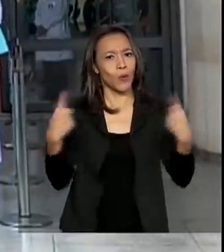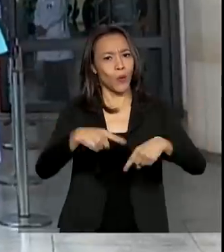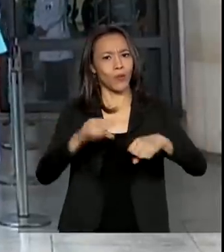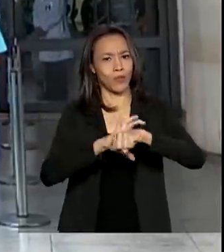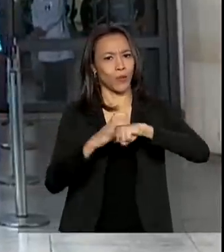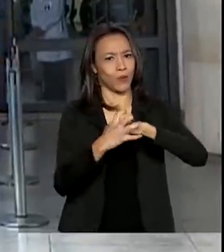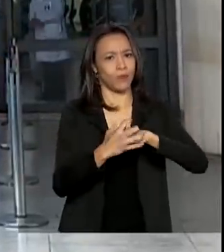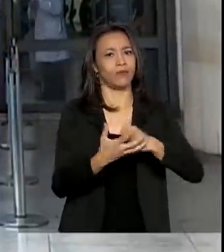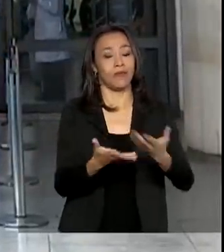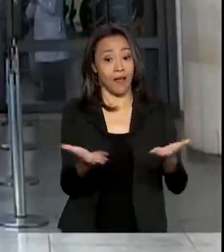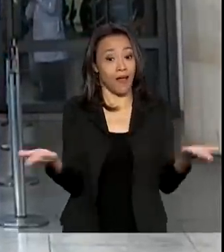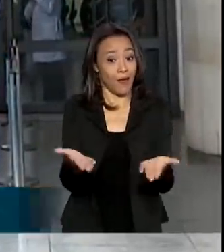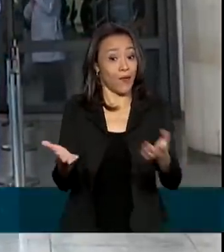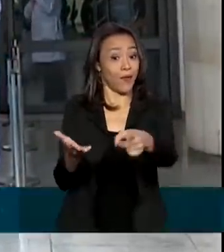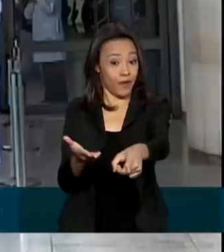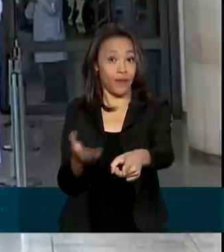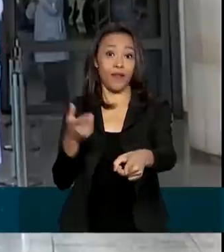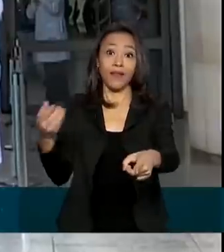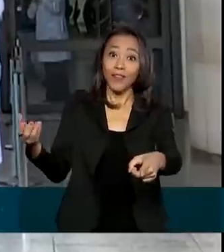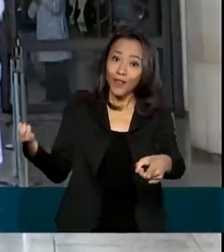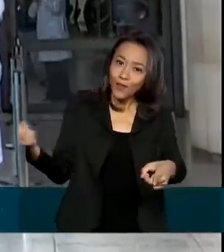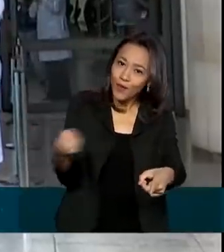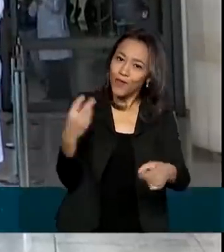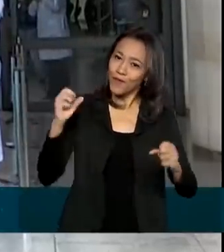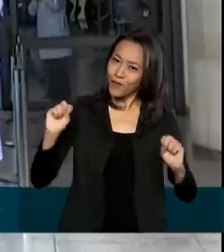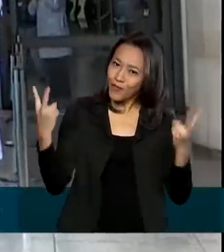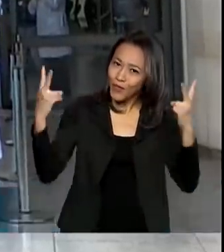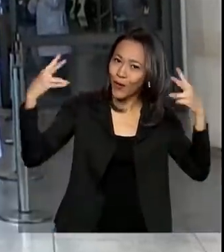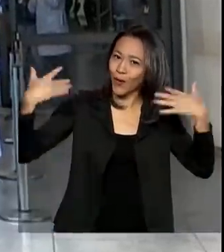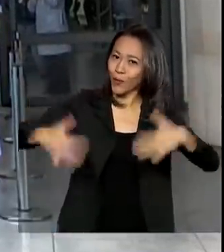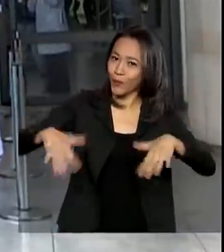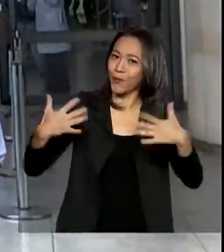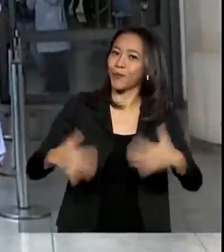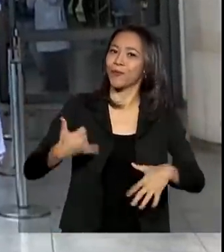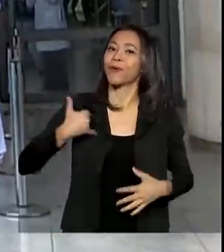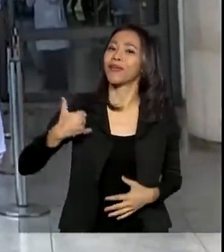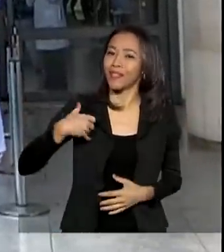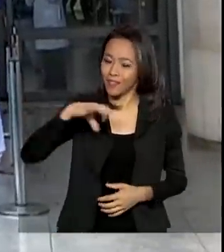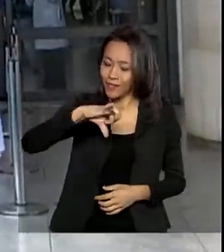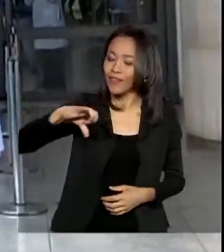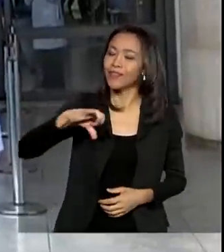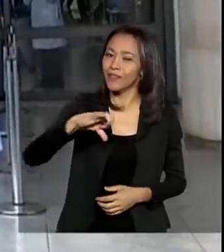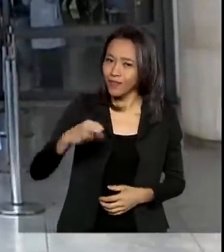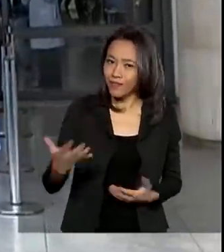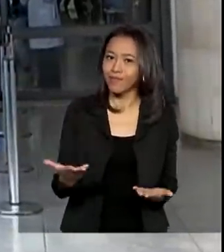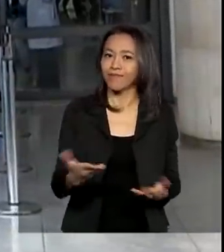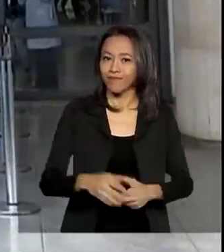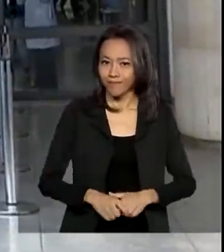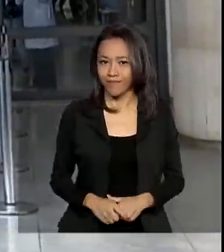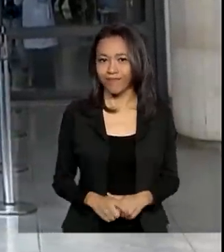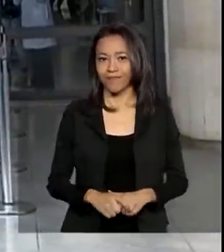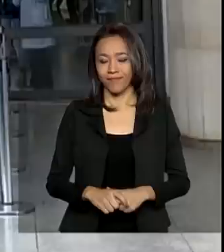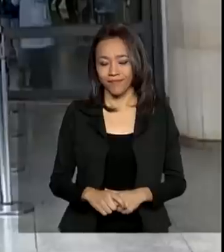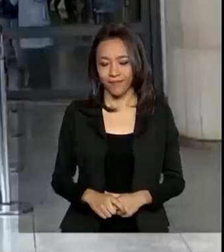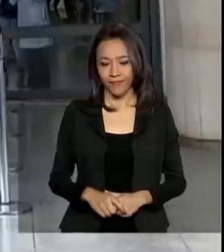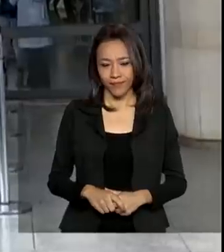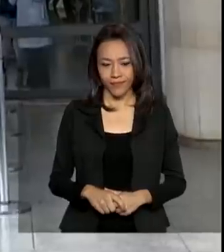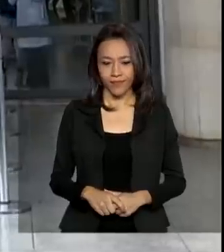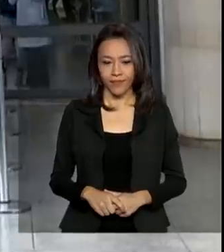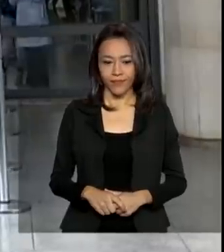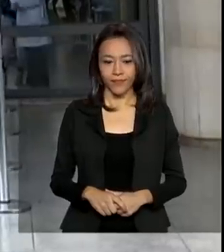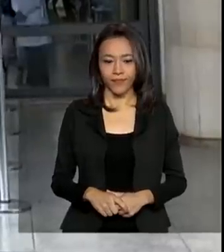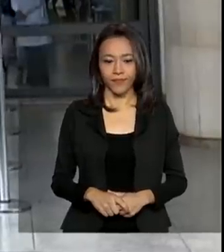agora ele pode contar com mais uma vitória no currículo aos 99 anos de idade e